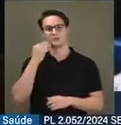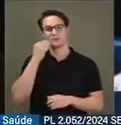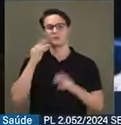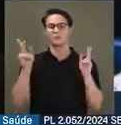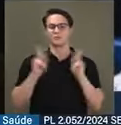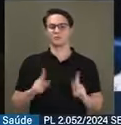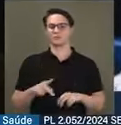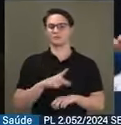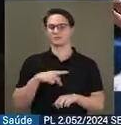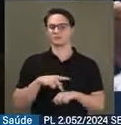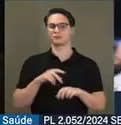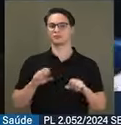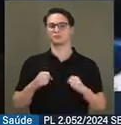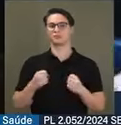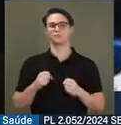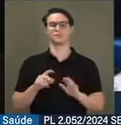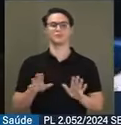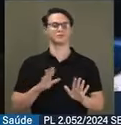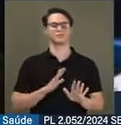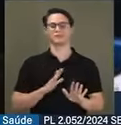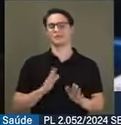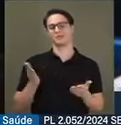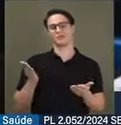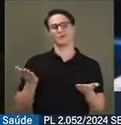esforçou, mas já deu.